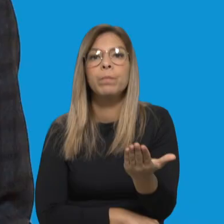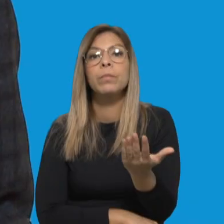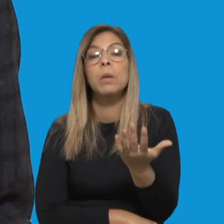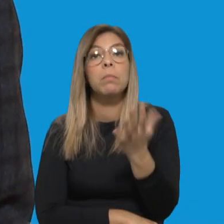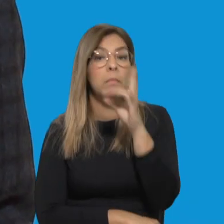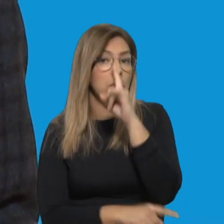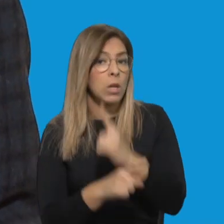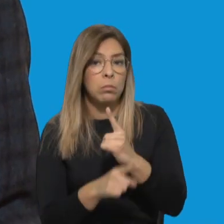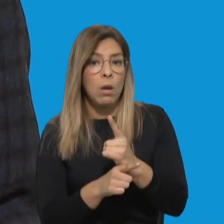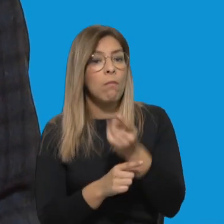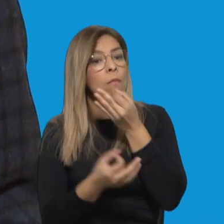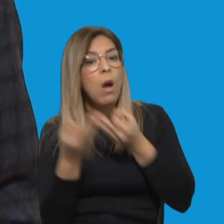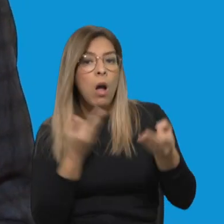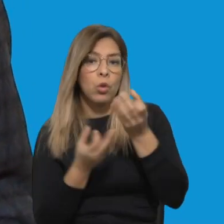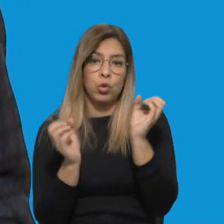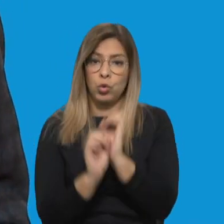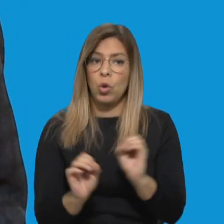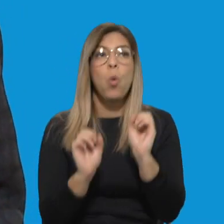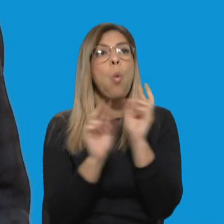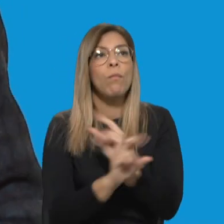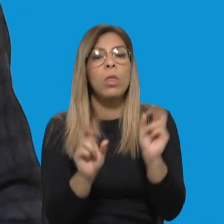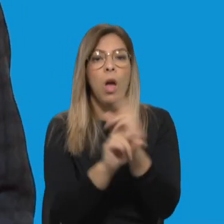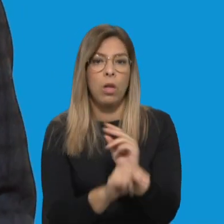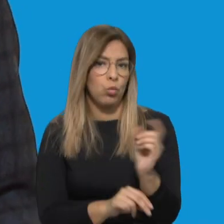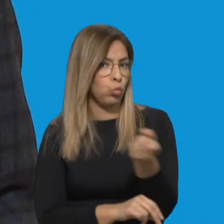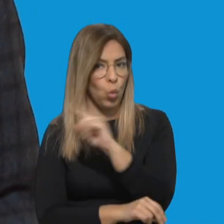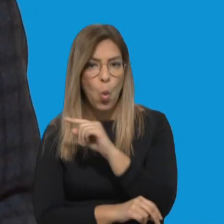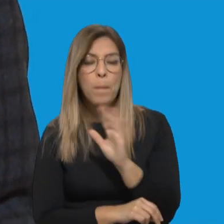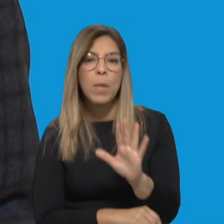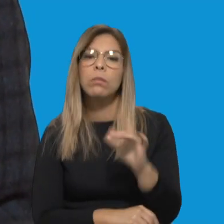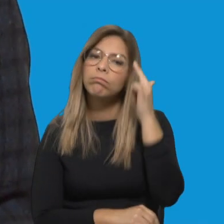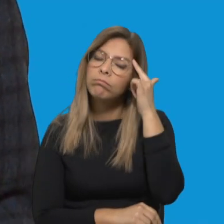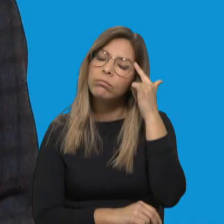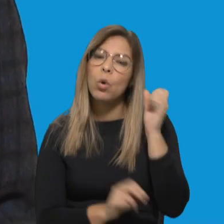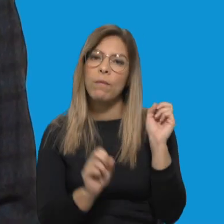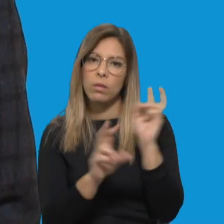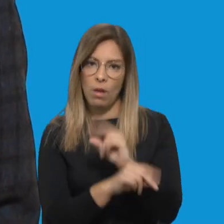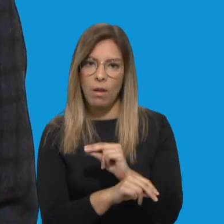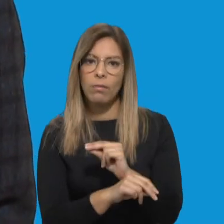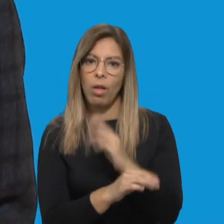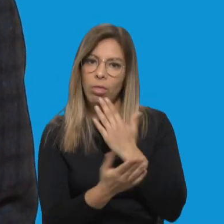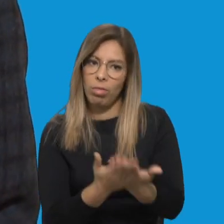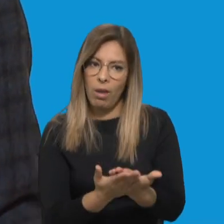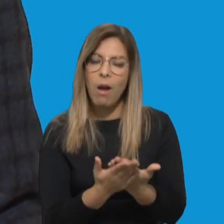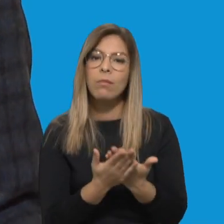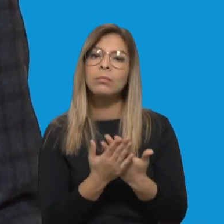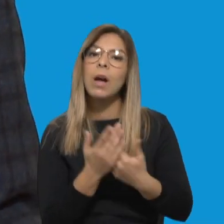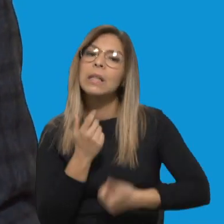fale de novidade, Jesus Cristo apresenta esta novidade com muito afinco face àquilo que